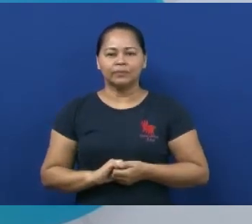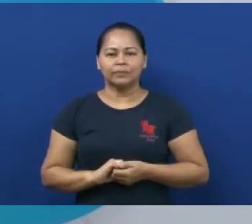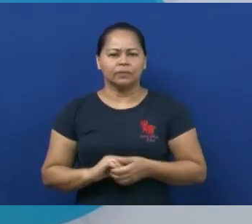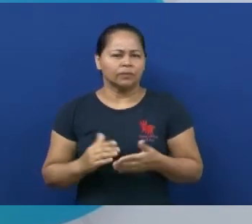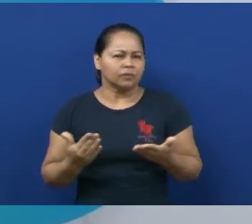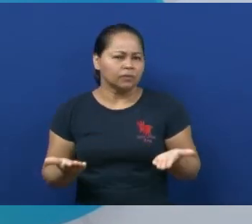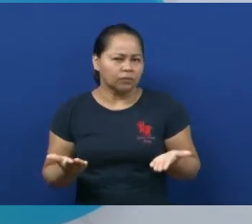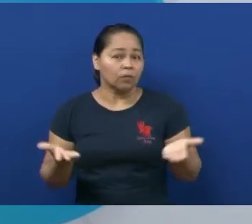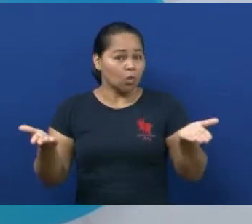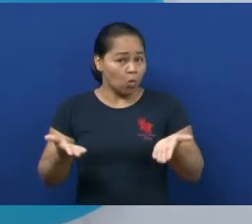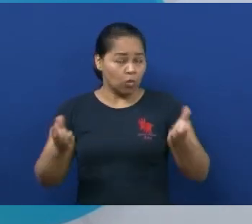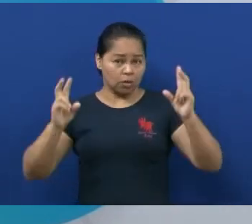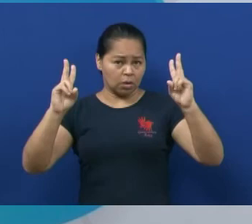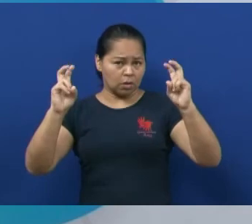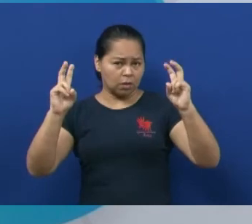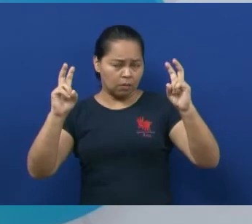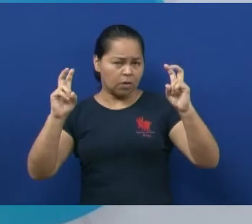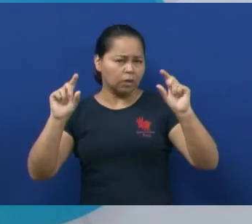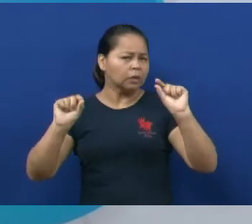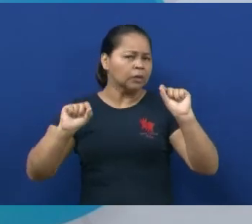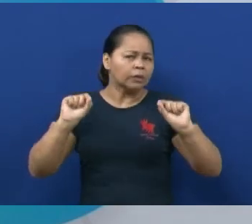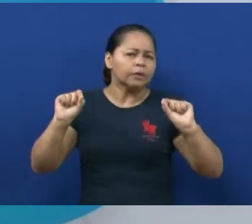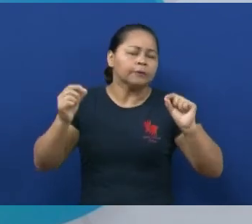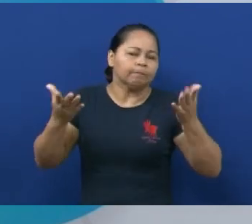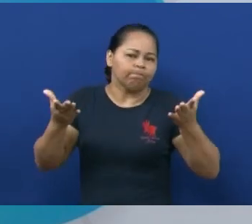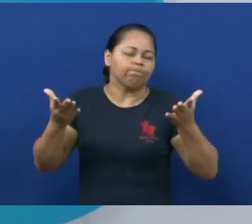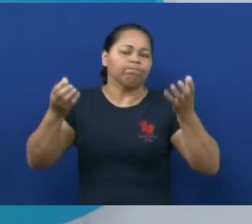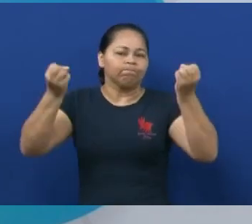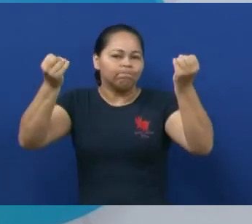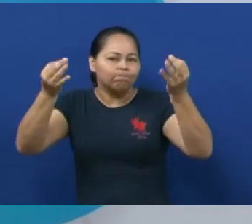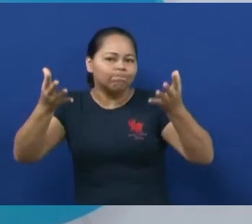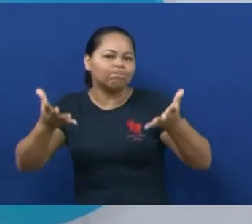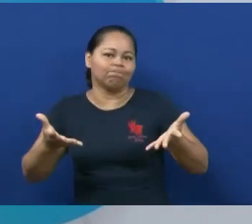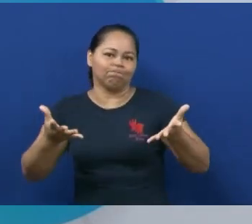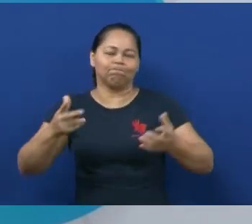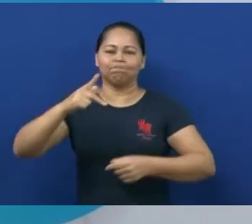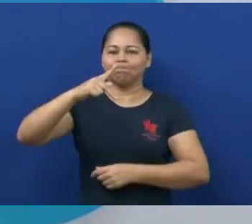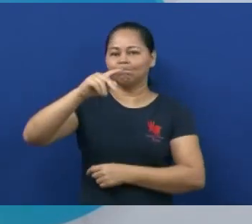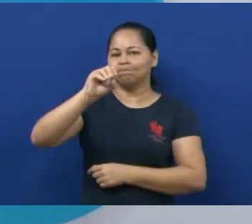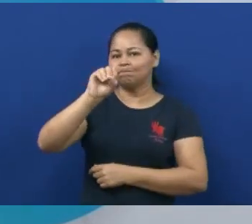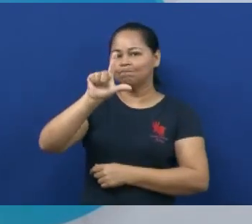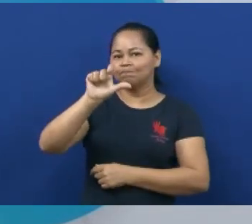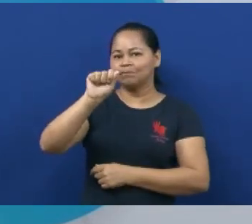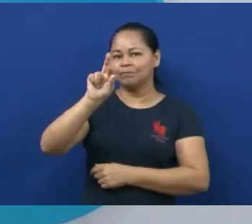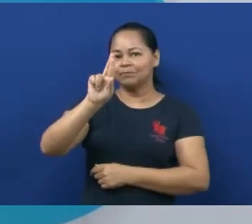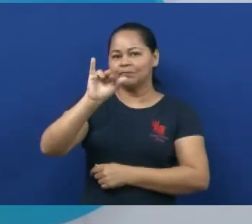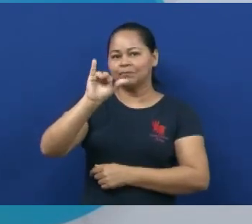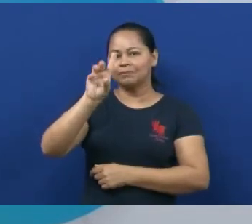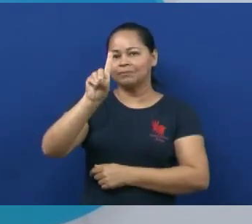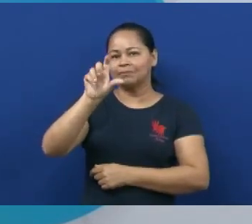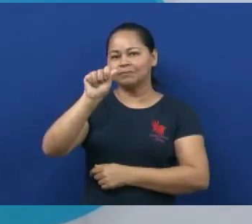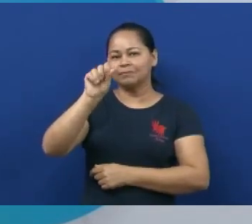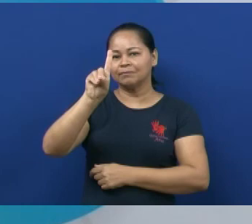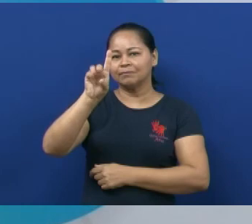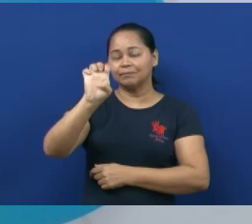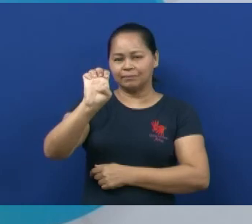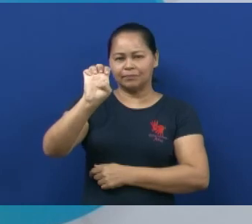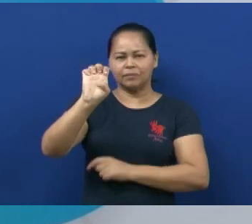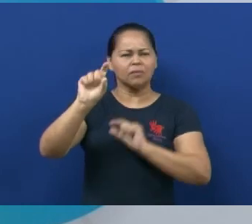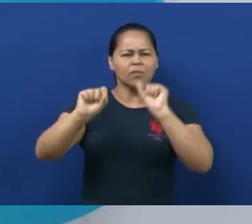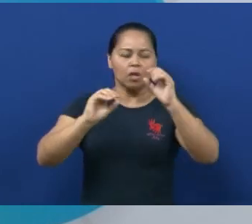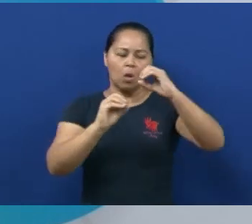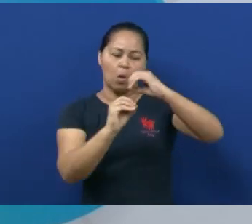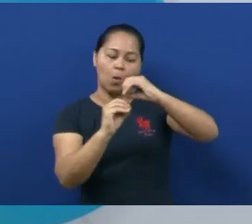O conteúdo abordado aqui hoje diz respeito à polaridade, ou seja, vamos tratar de